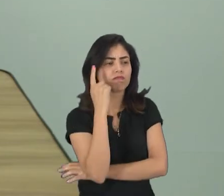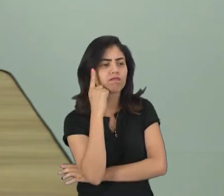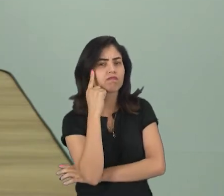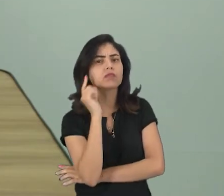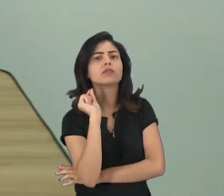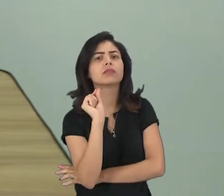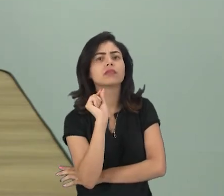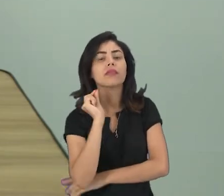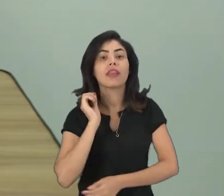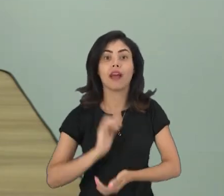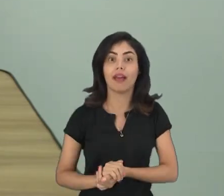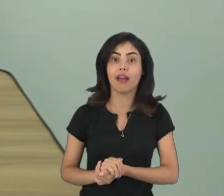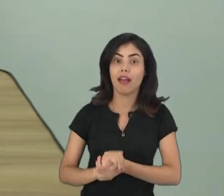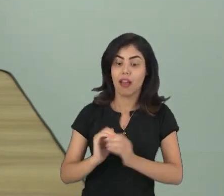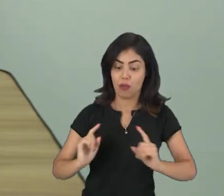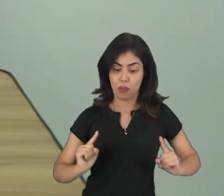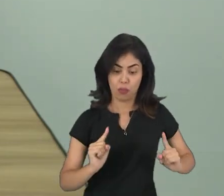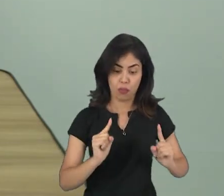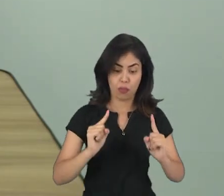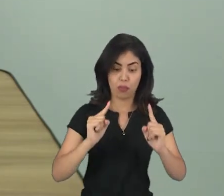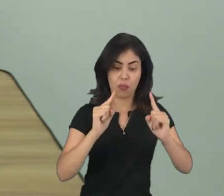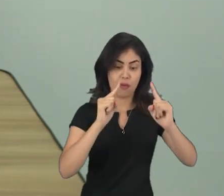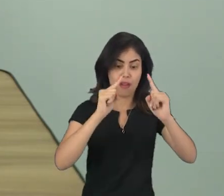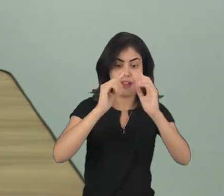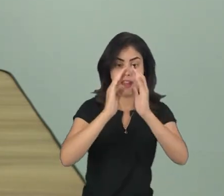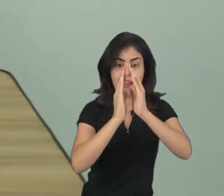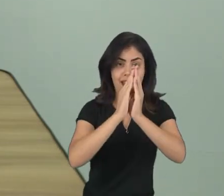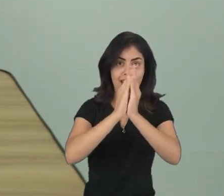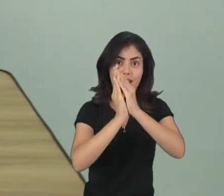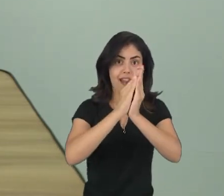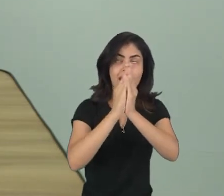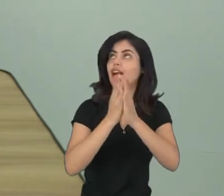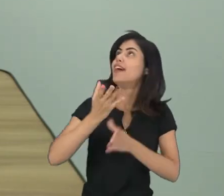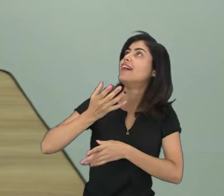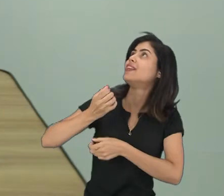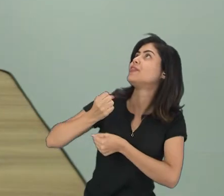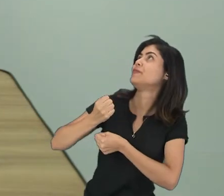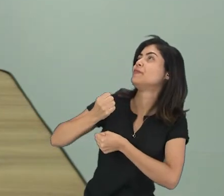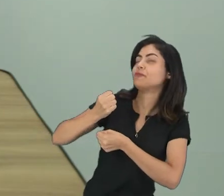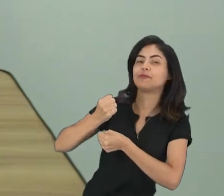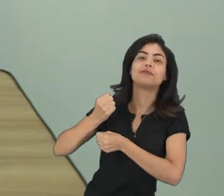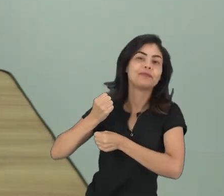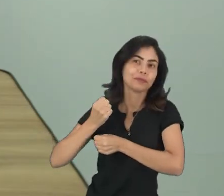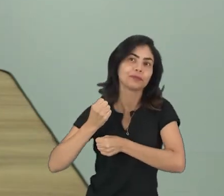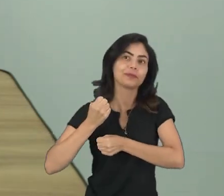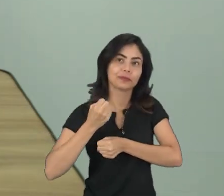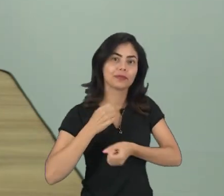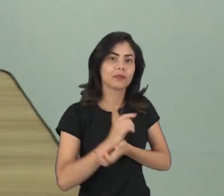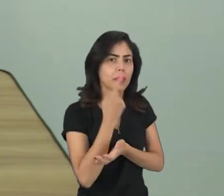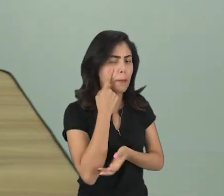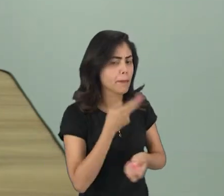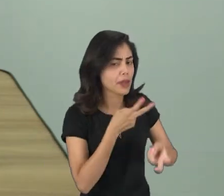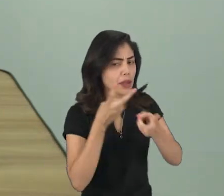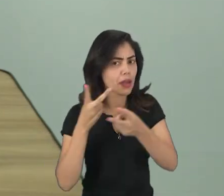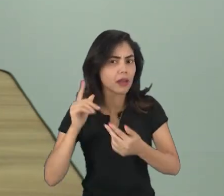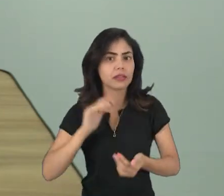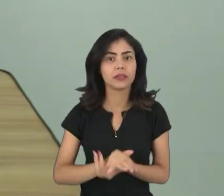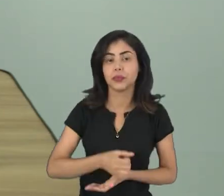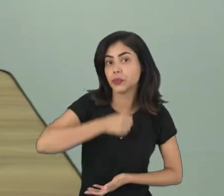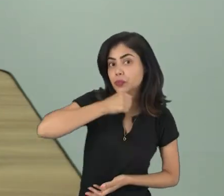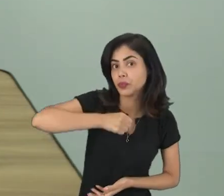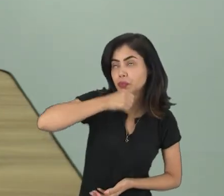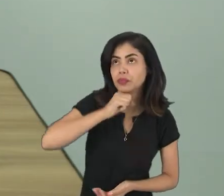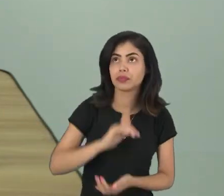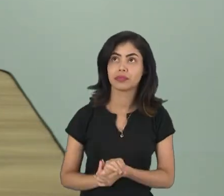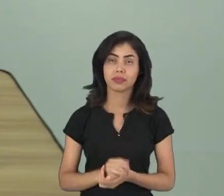mãos? Um balão, isso mesmo, ele tinha um balão, H estava segurando. Vocês observaram que o avô